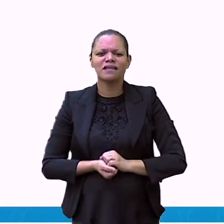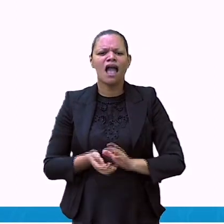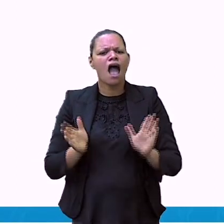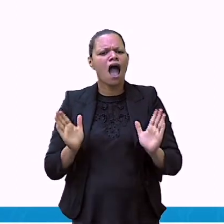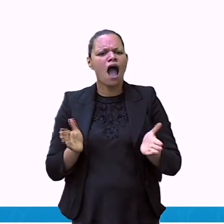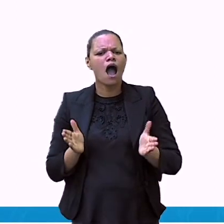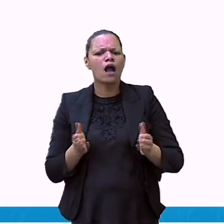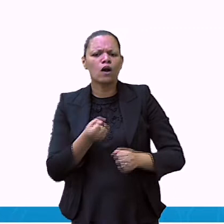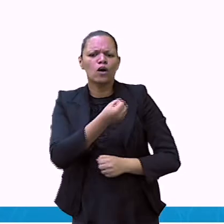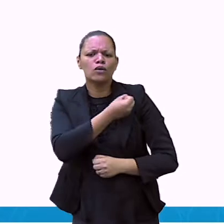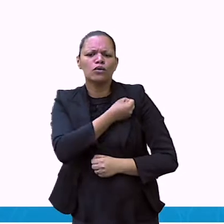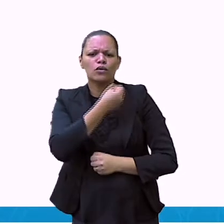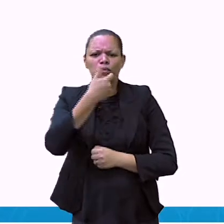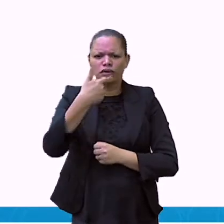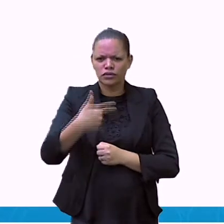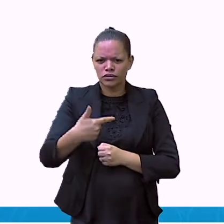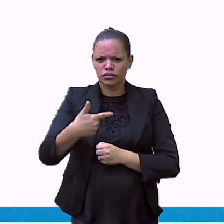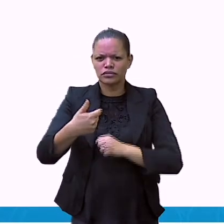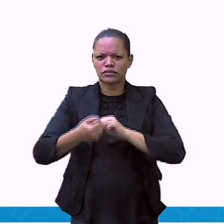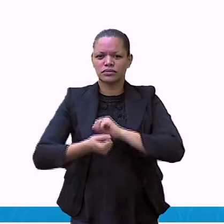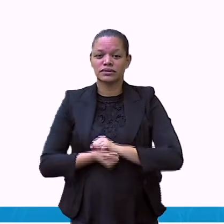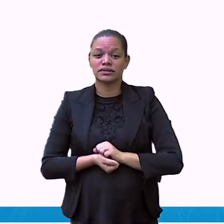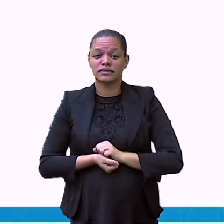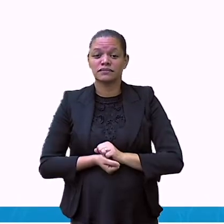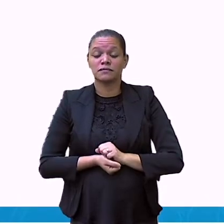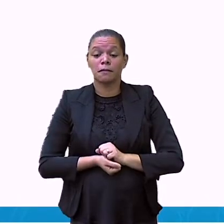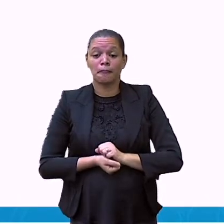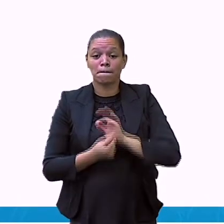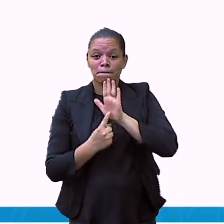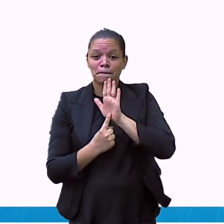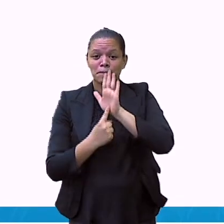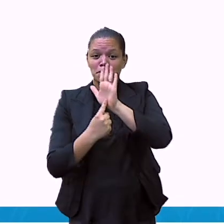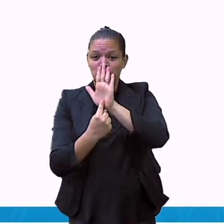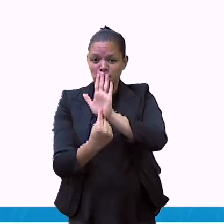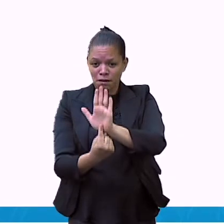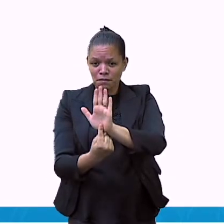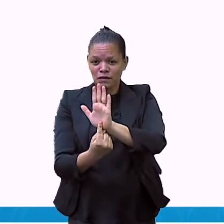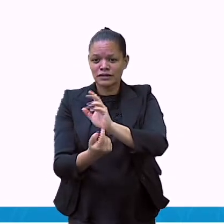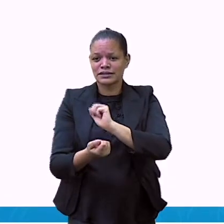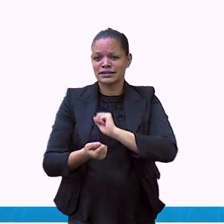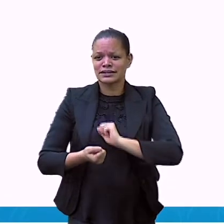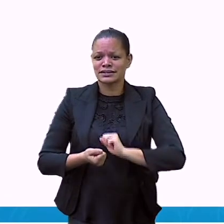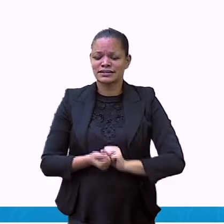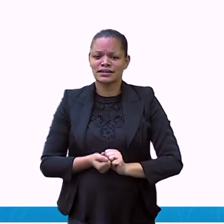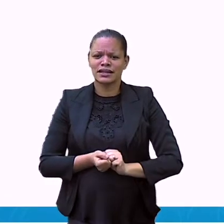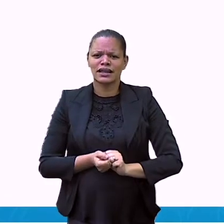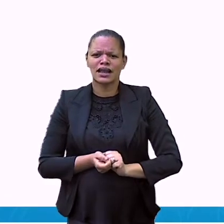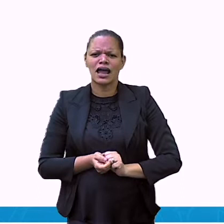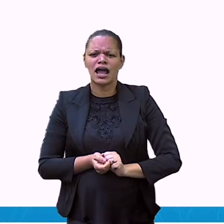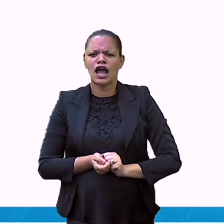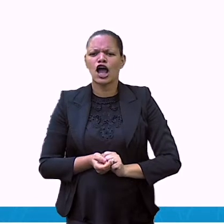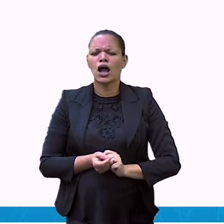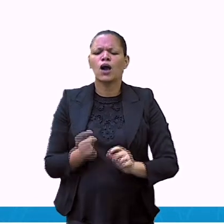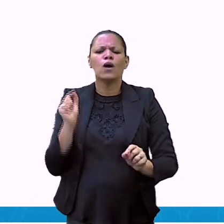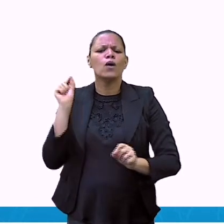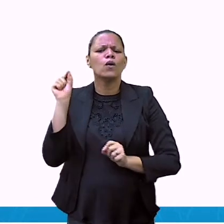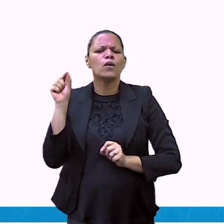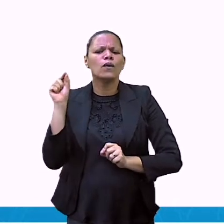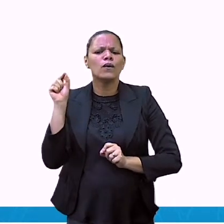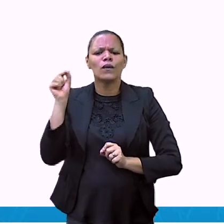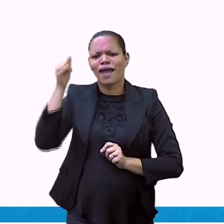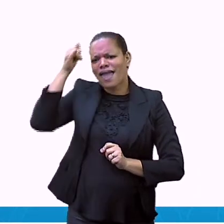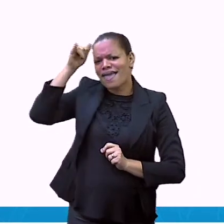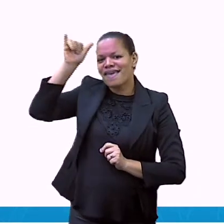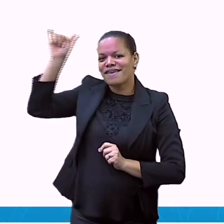doenças. Então, vamos ver. Passear no parque descalço. Só para o fato